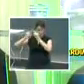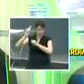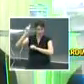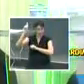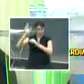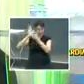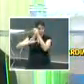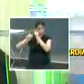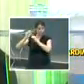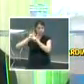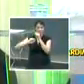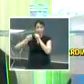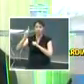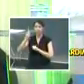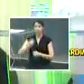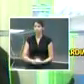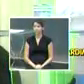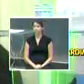Nazaré.